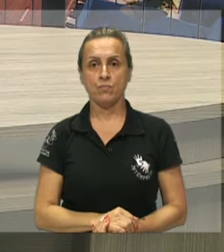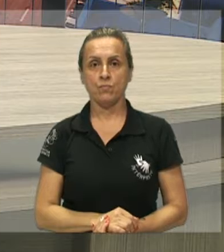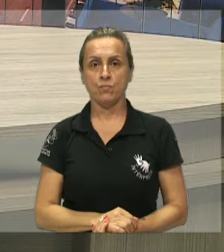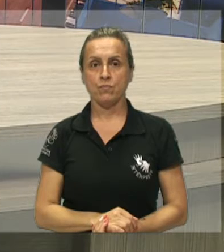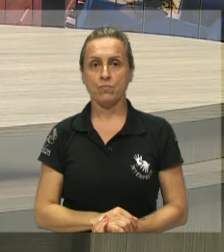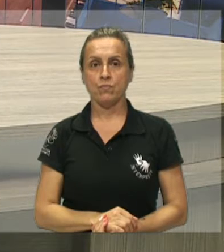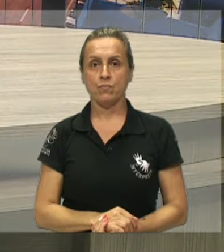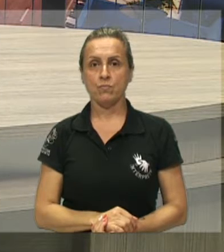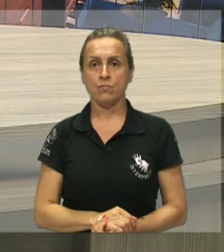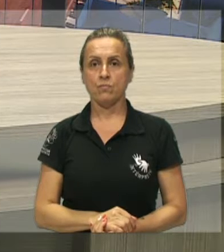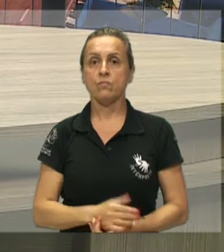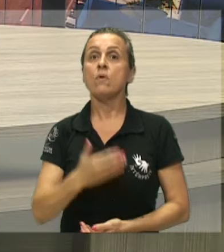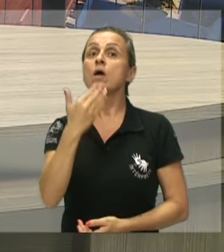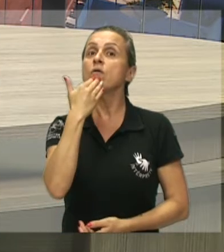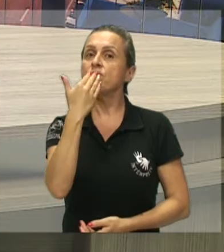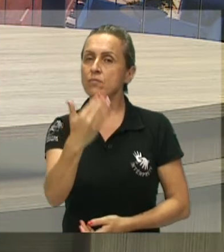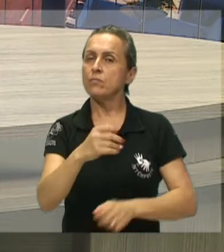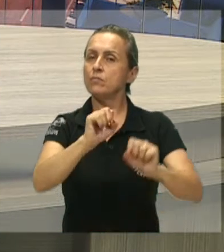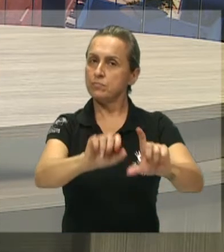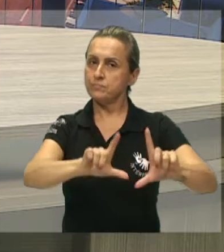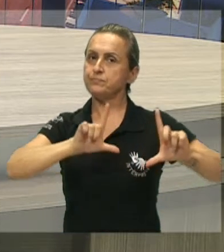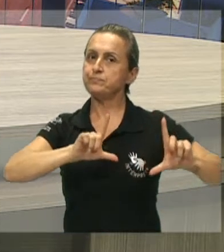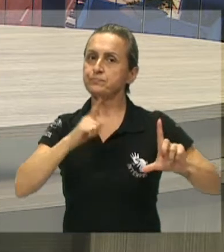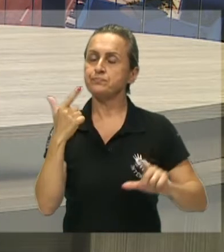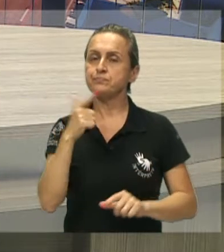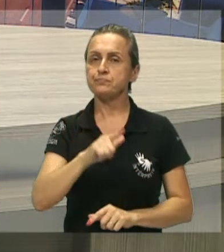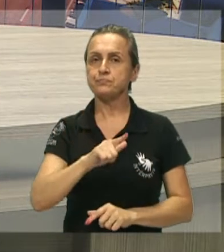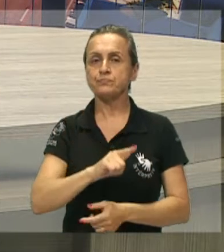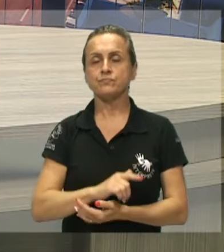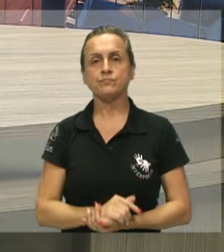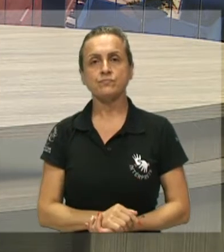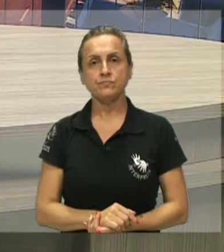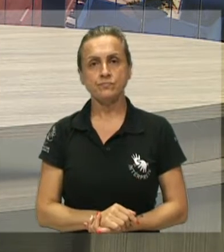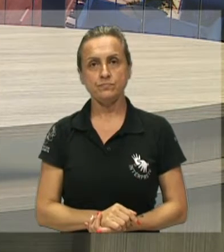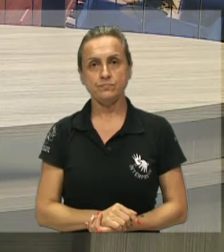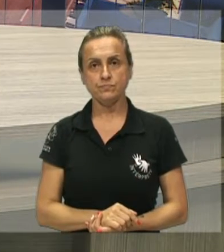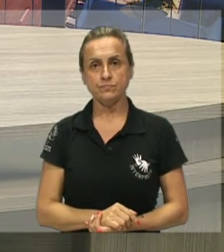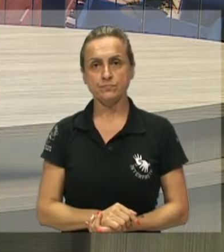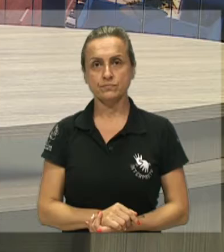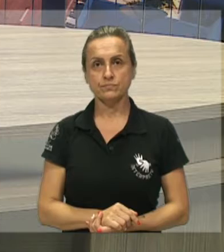Vamos pedir o slide novamente. Isso, próximo slide, por favor.